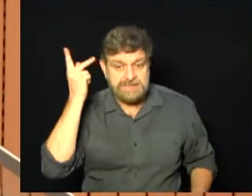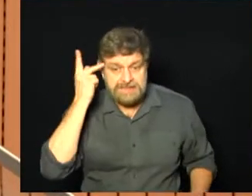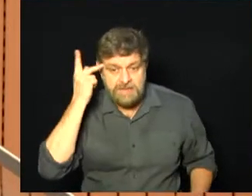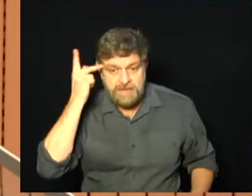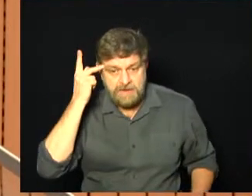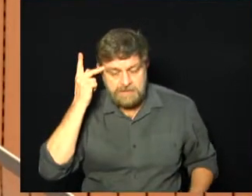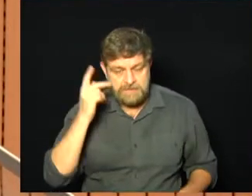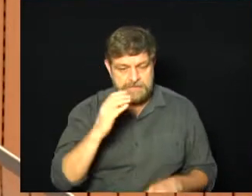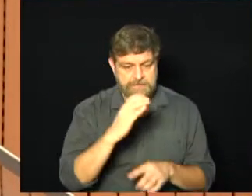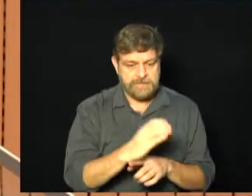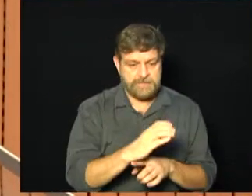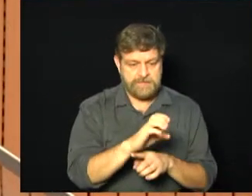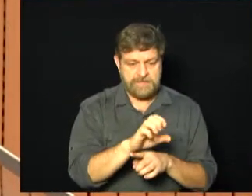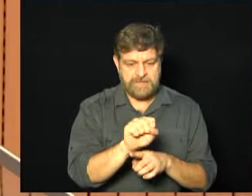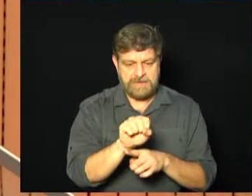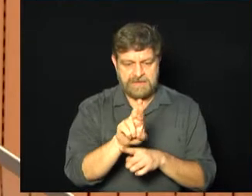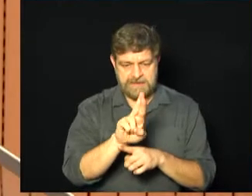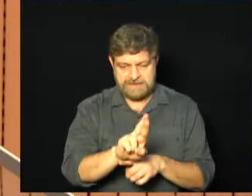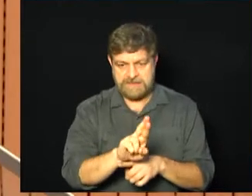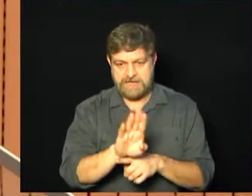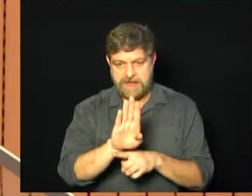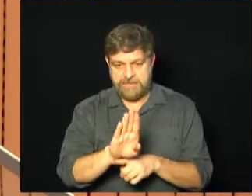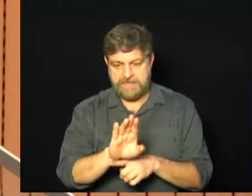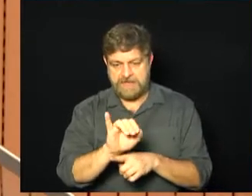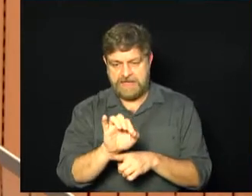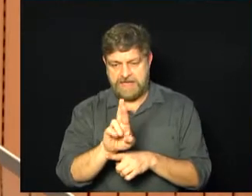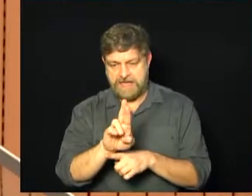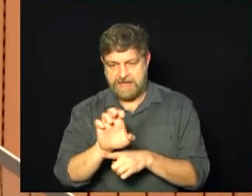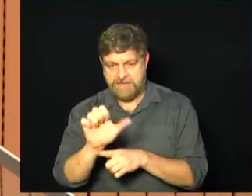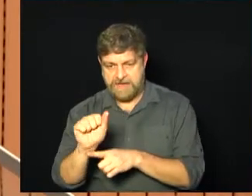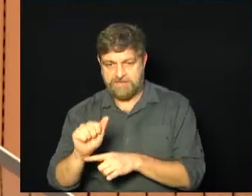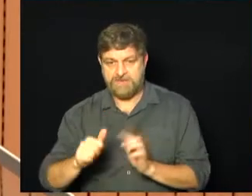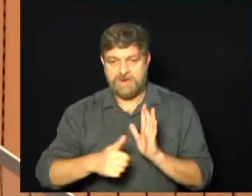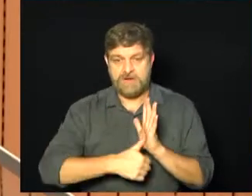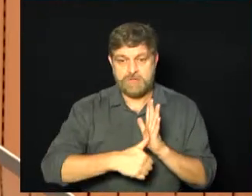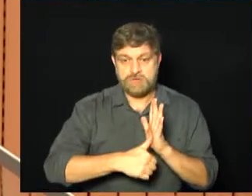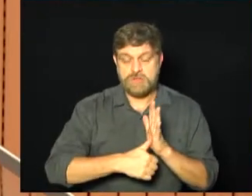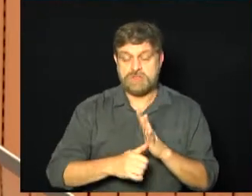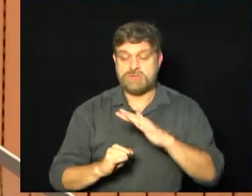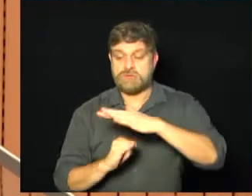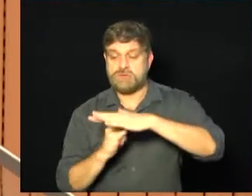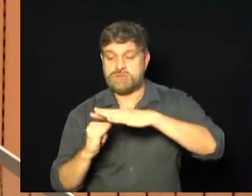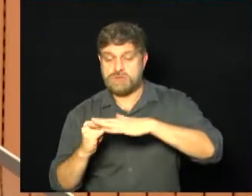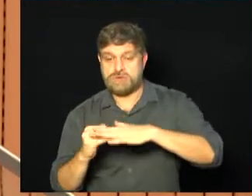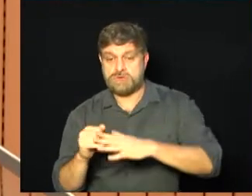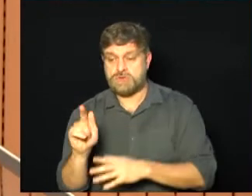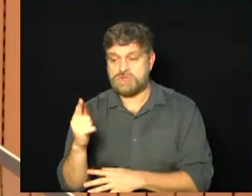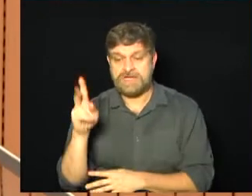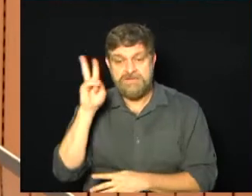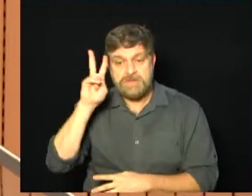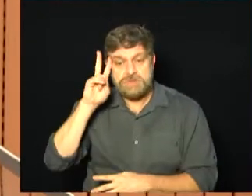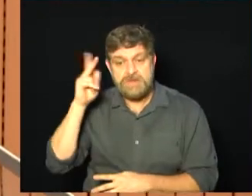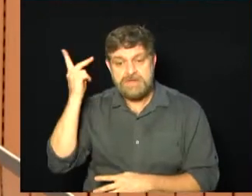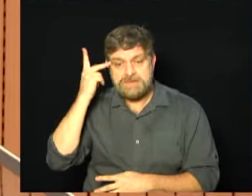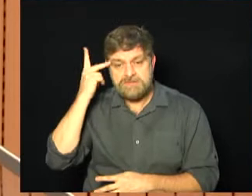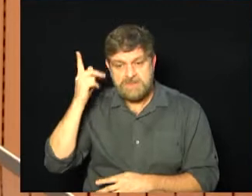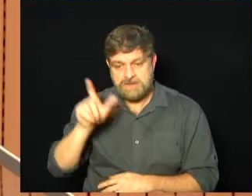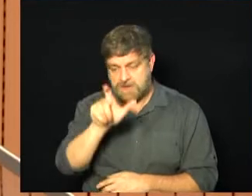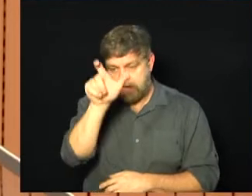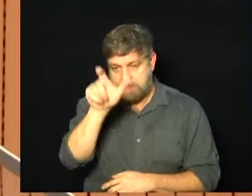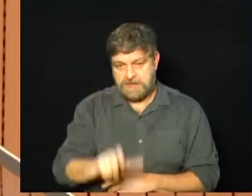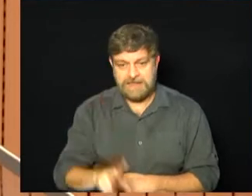Bierenbach foi sócio correspondente do Instituto Histórico e Geográfico de São Paulo, lente catedrático de